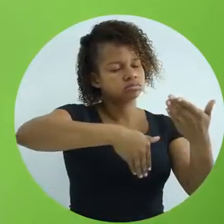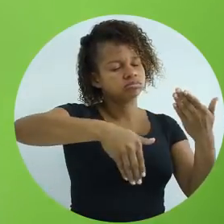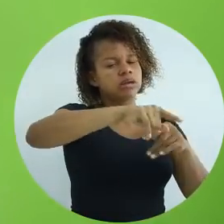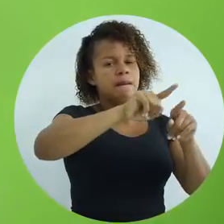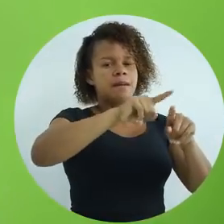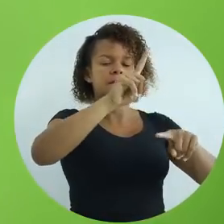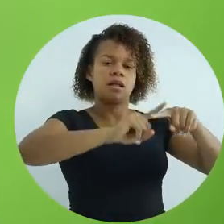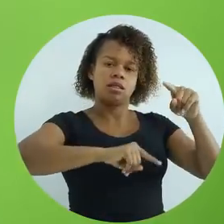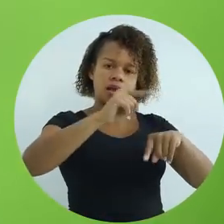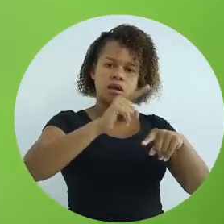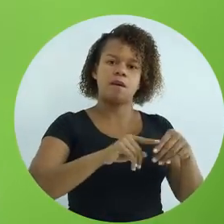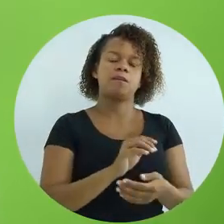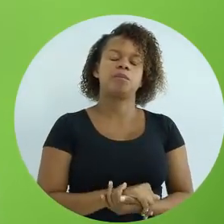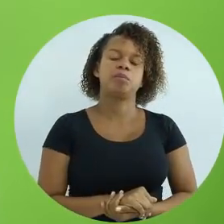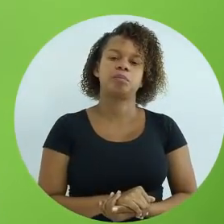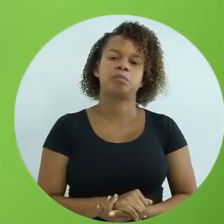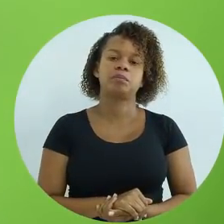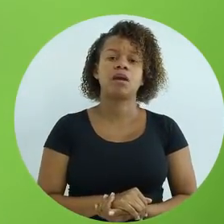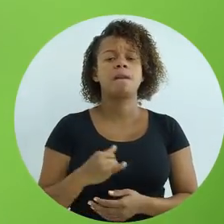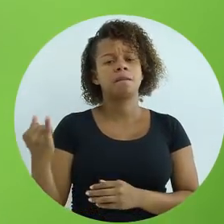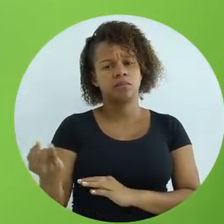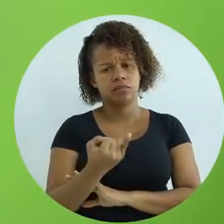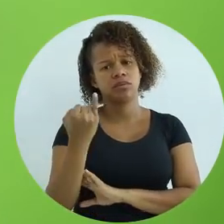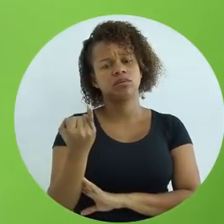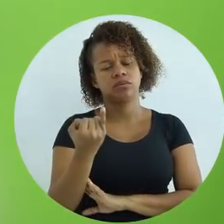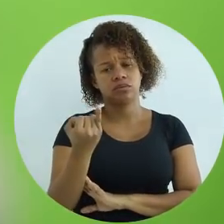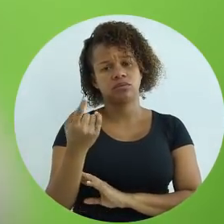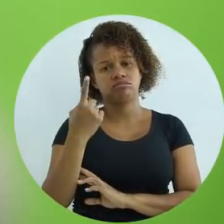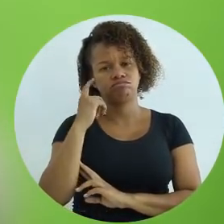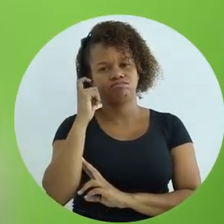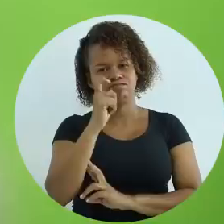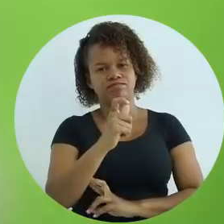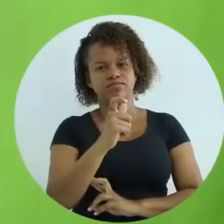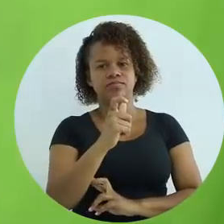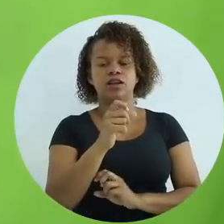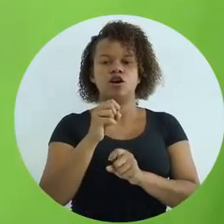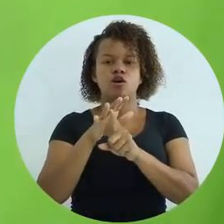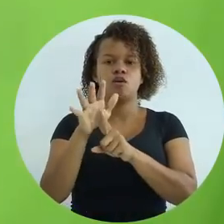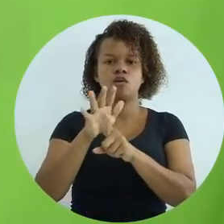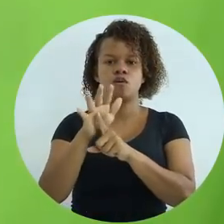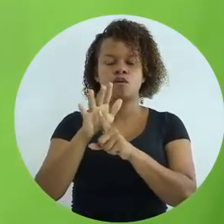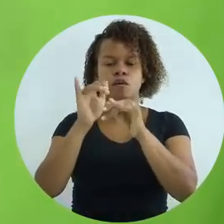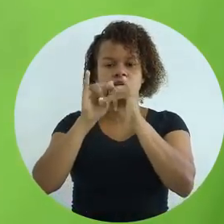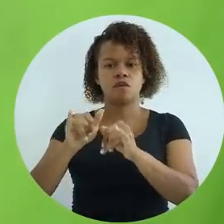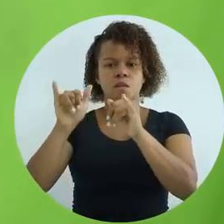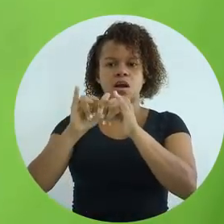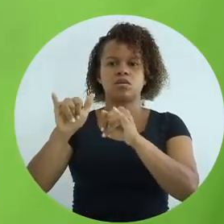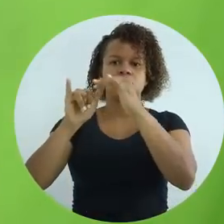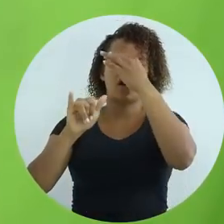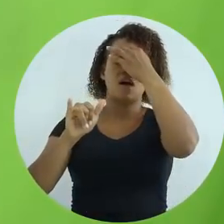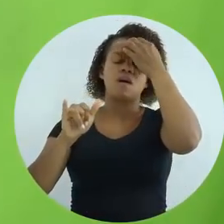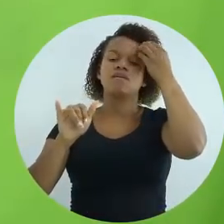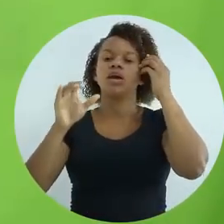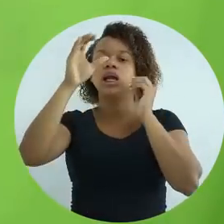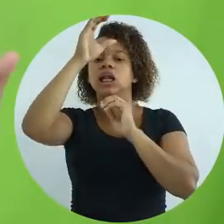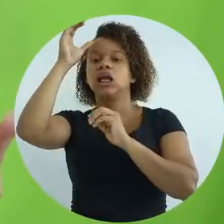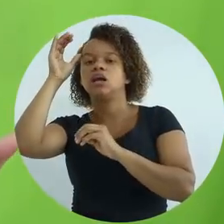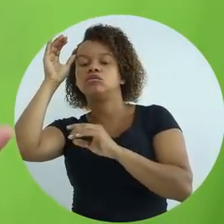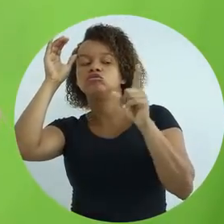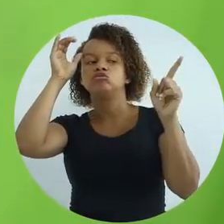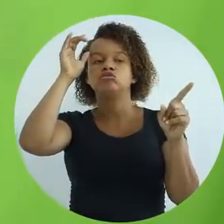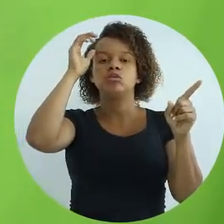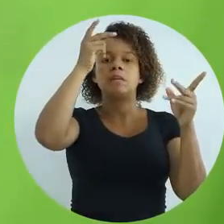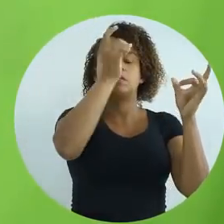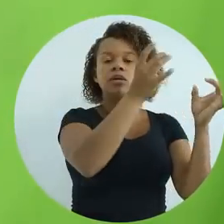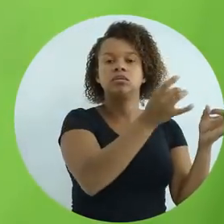os materiais. É muito importante frisar que o fluxo de informações vem no sentido